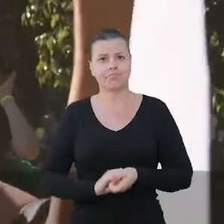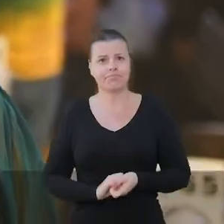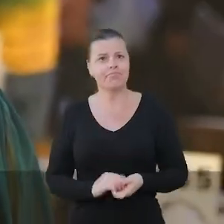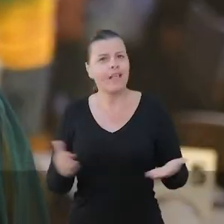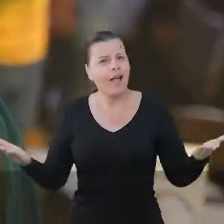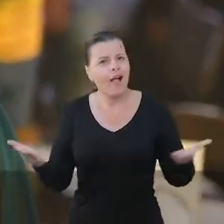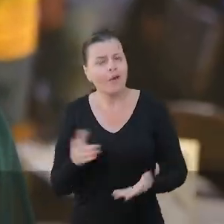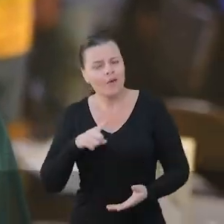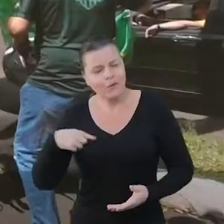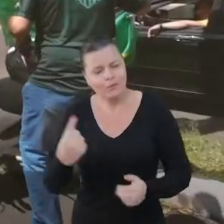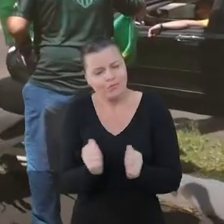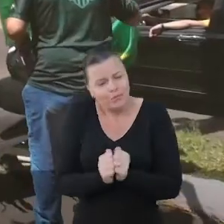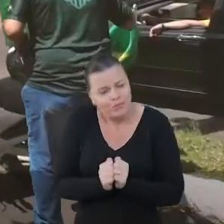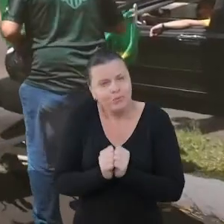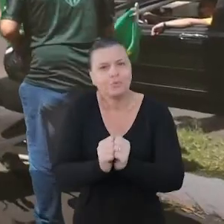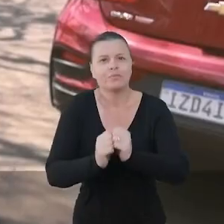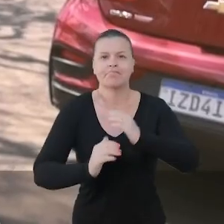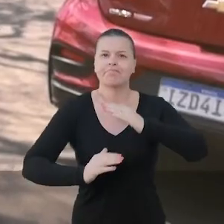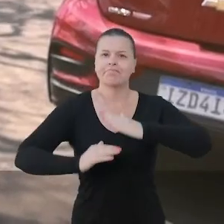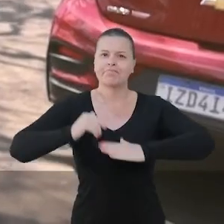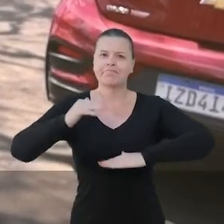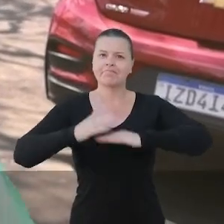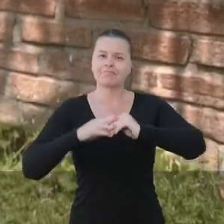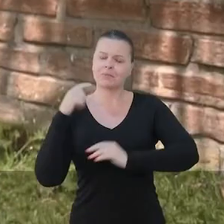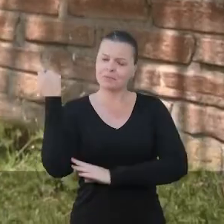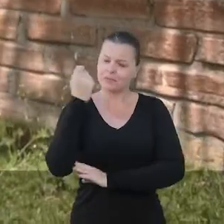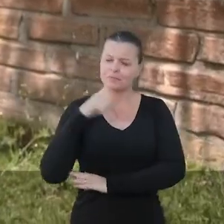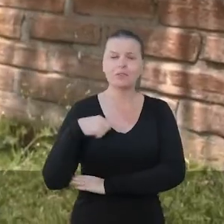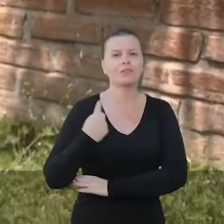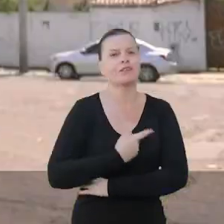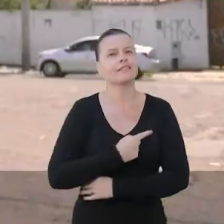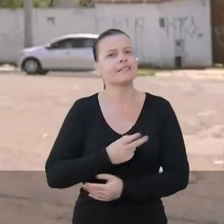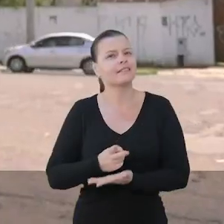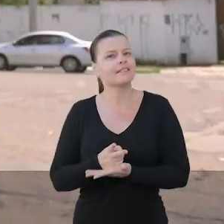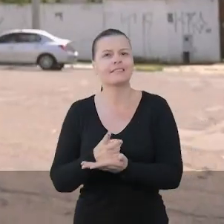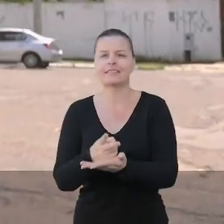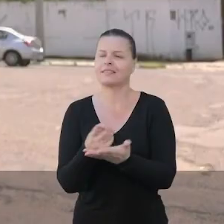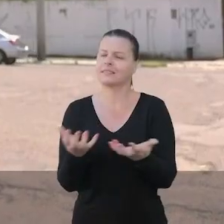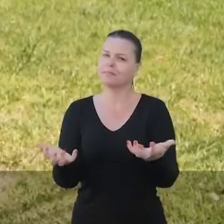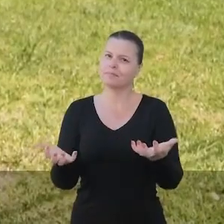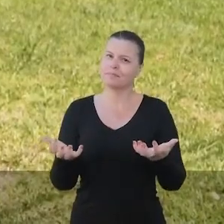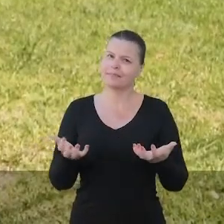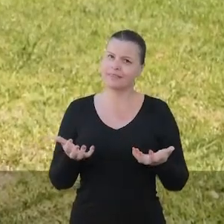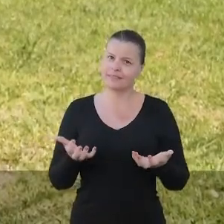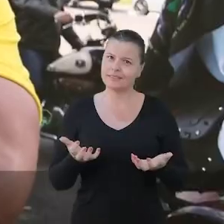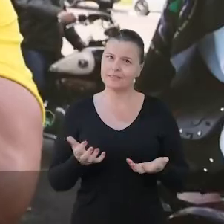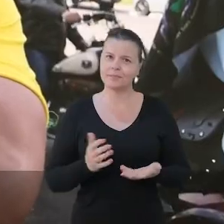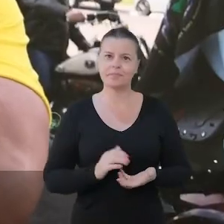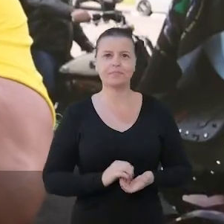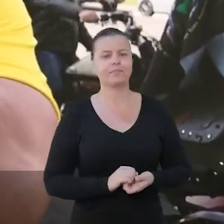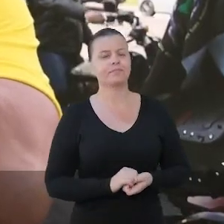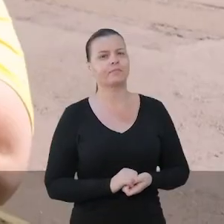Agora vamos juntos construir o Rio Grande que a gente sempre